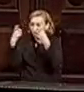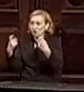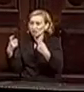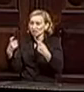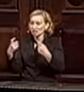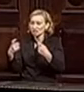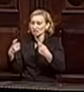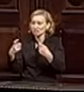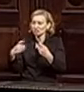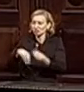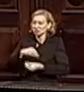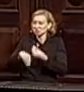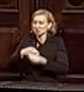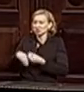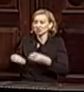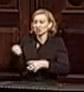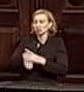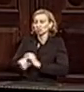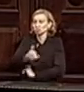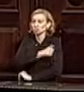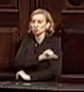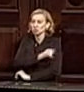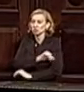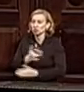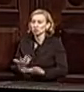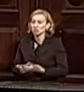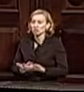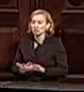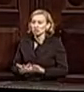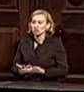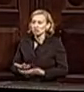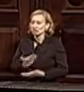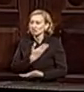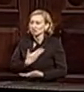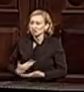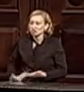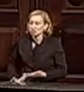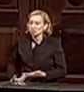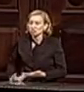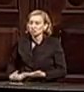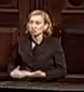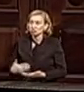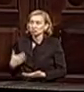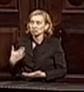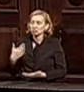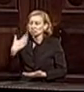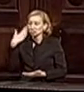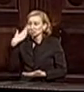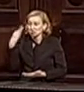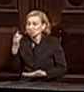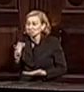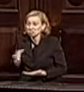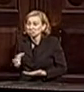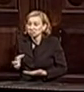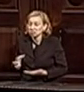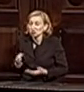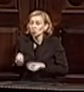social. O governador Pezão não tem mais alternativas para o Estado do Rio de Janeiro.